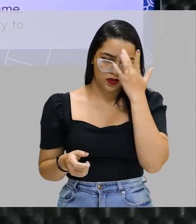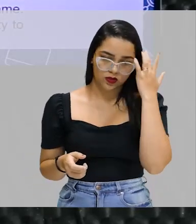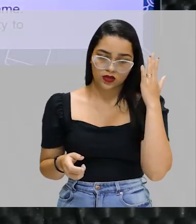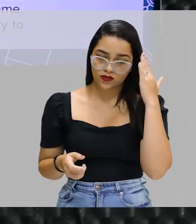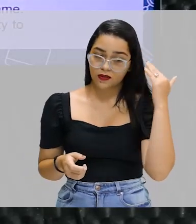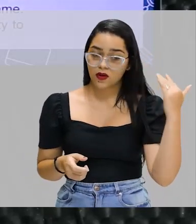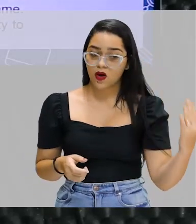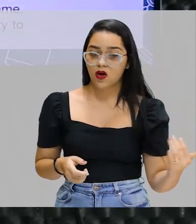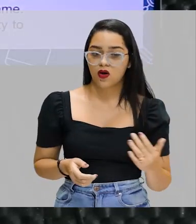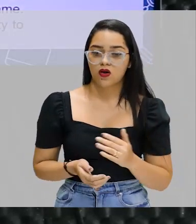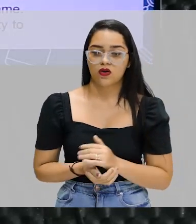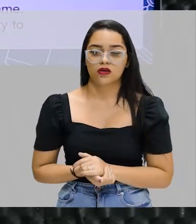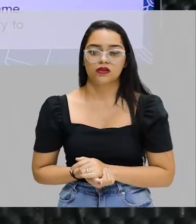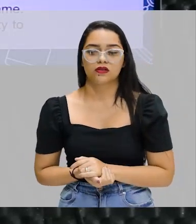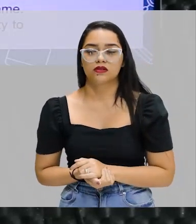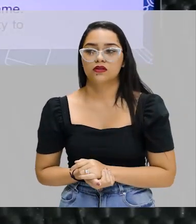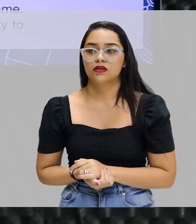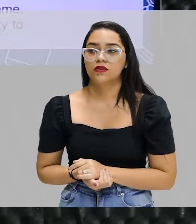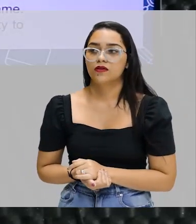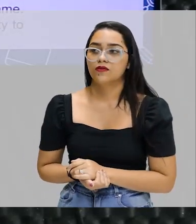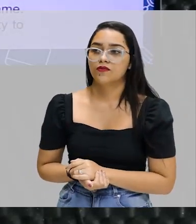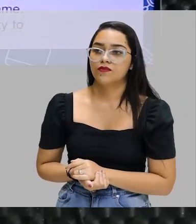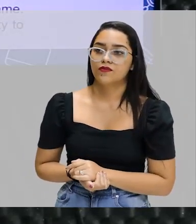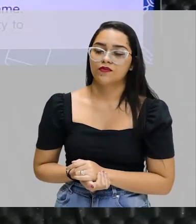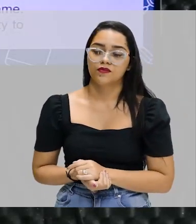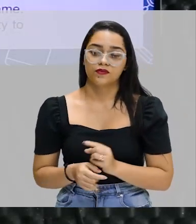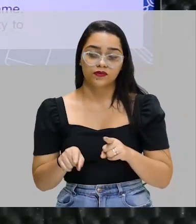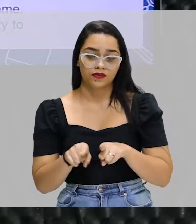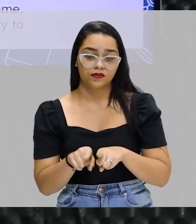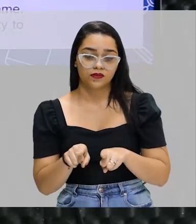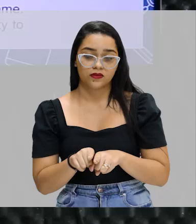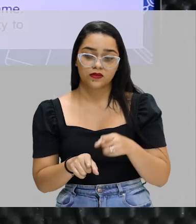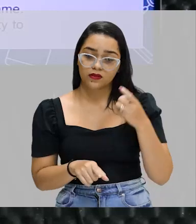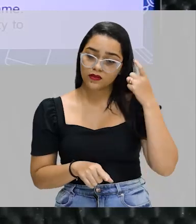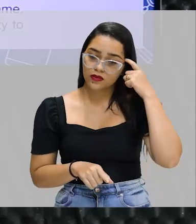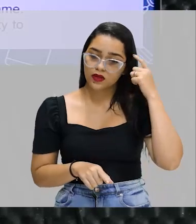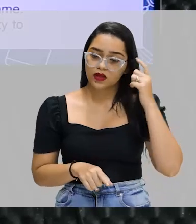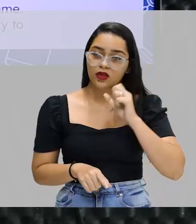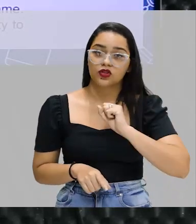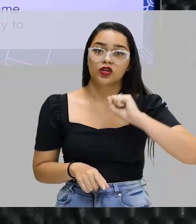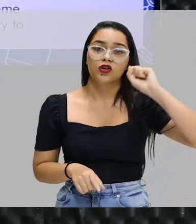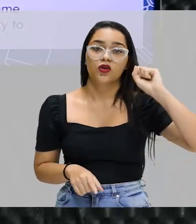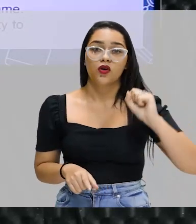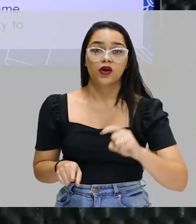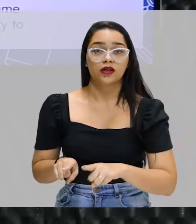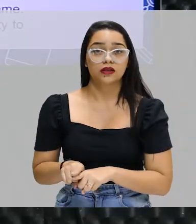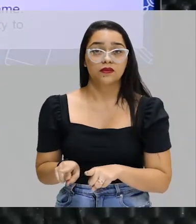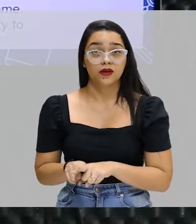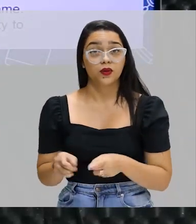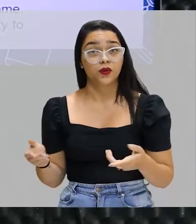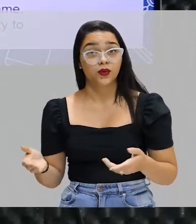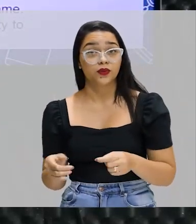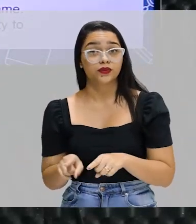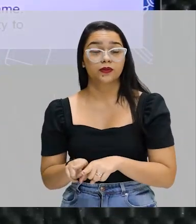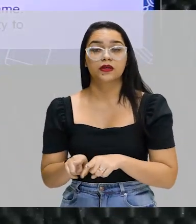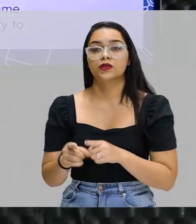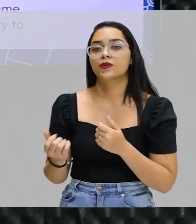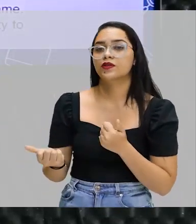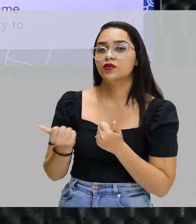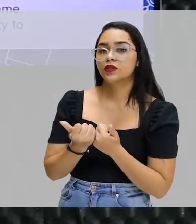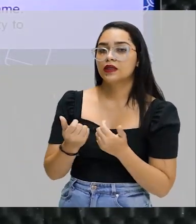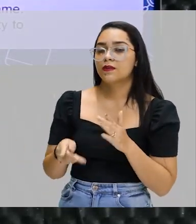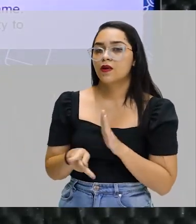celebridades, ó, tá? Celebridades, noções clássicas de herói. Então, as celebridades atualmente